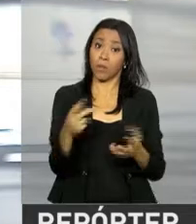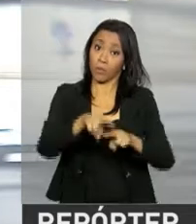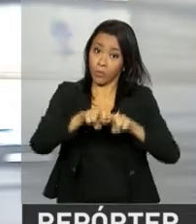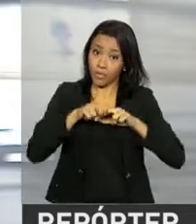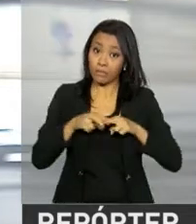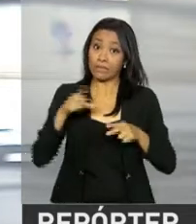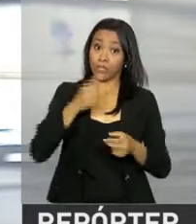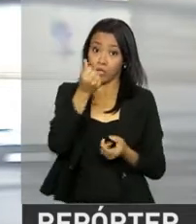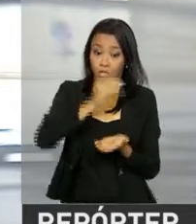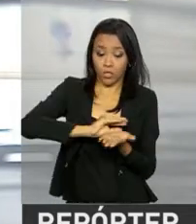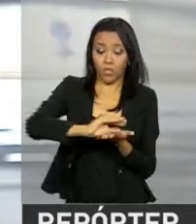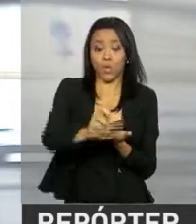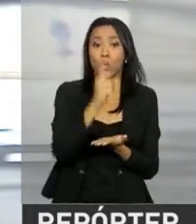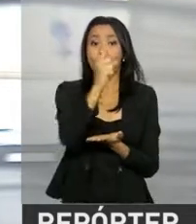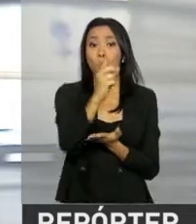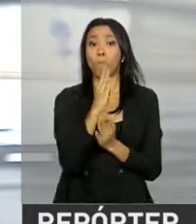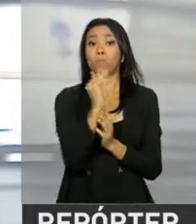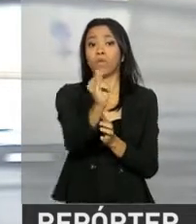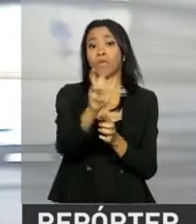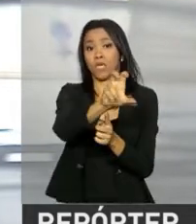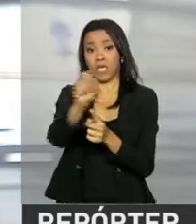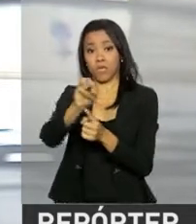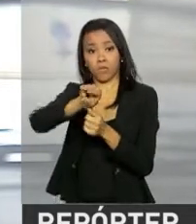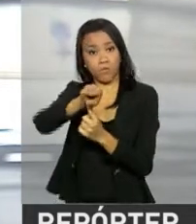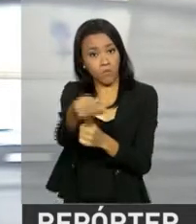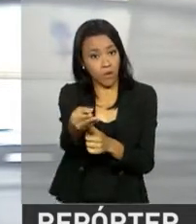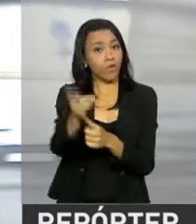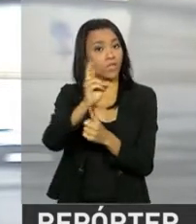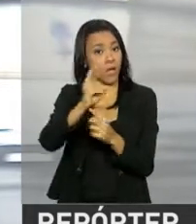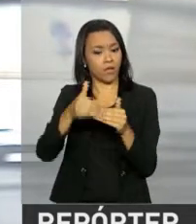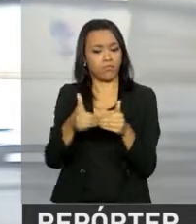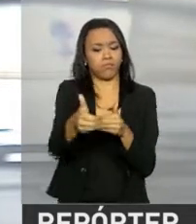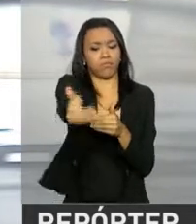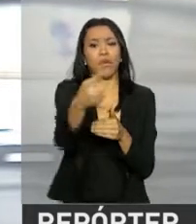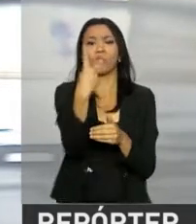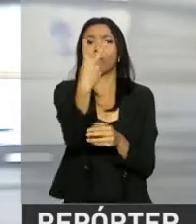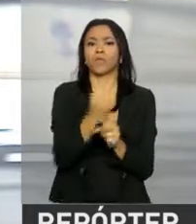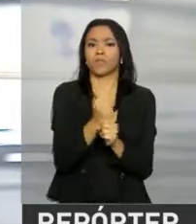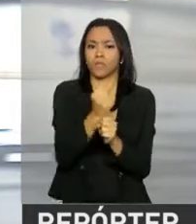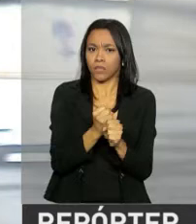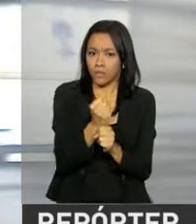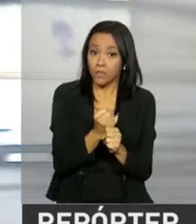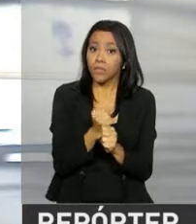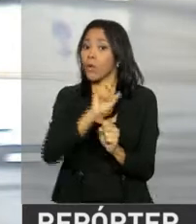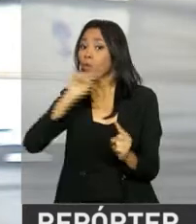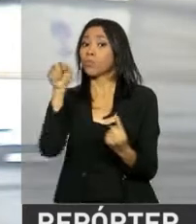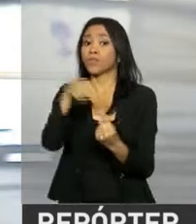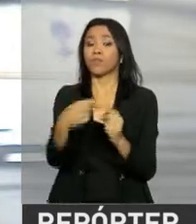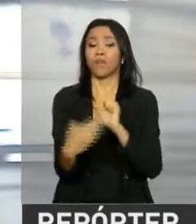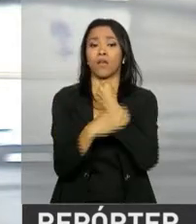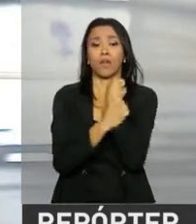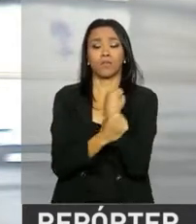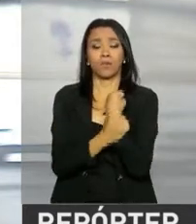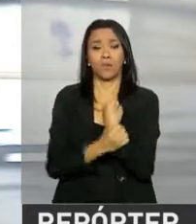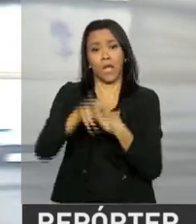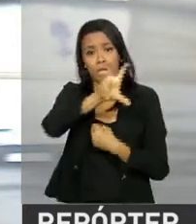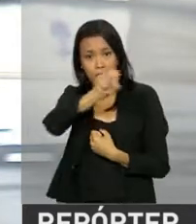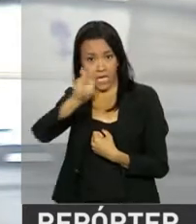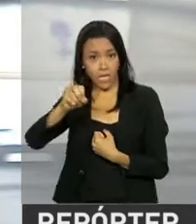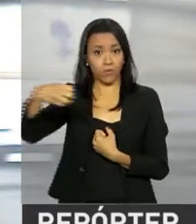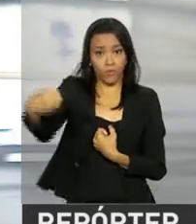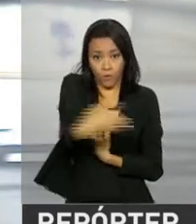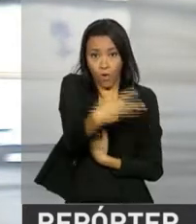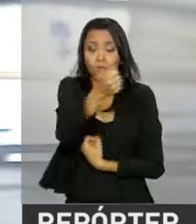investimentos de 1 bilhão e meio de reais nos próximos dois anos inclusive para garantir que pelo menos 500 mil novos